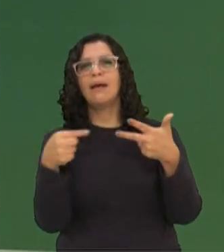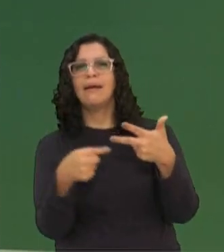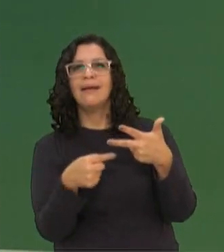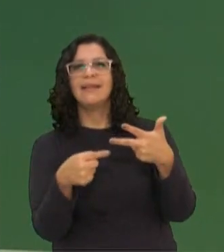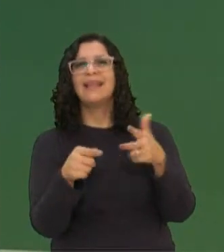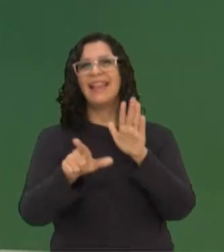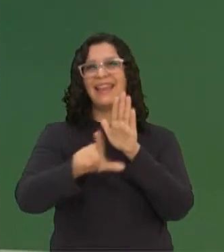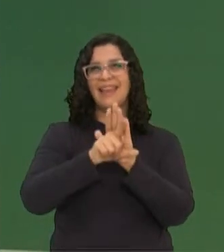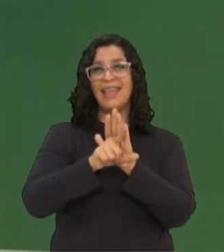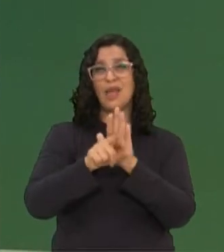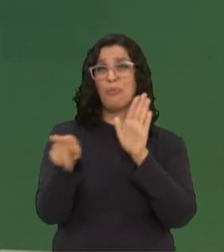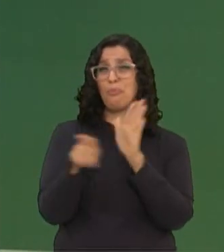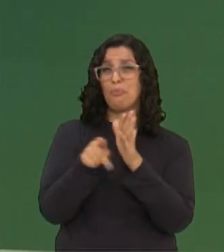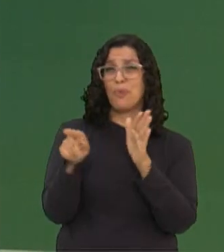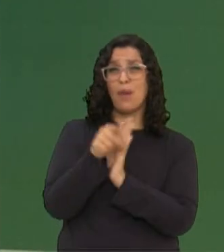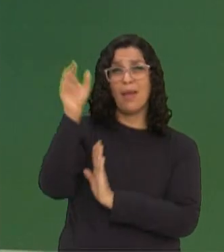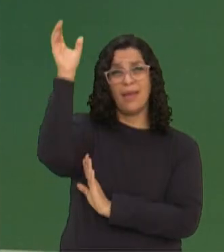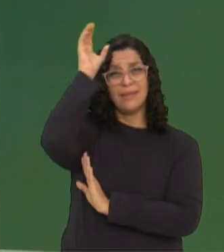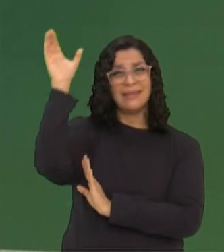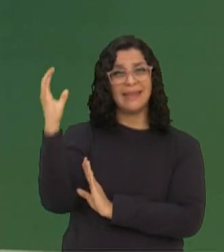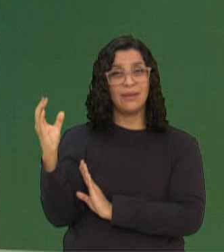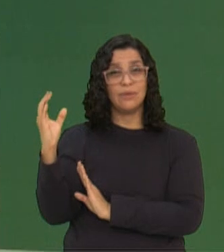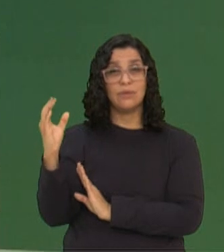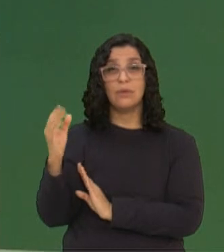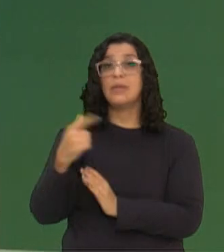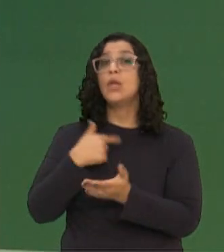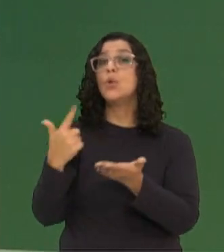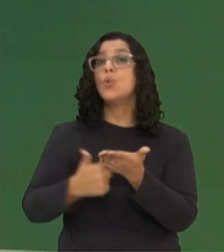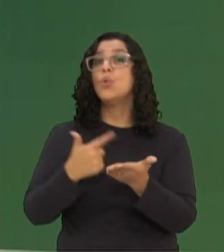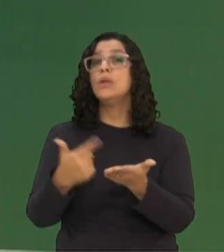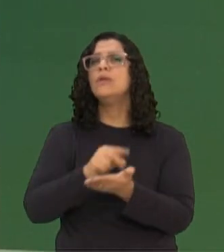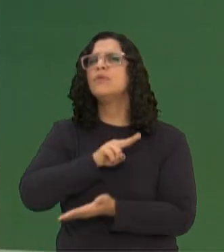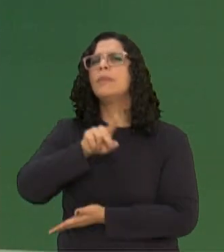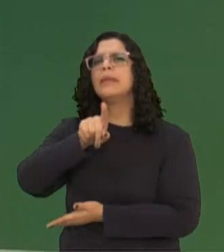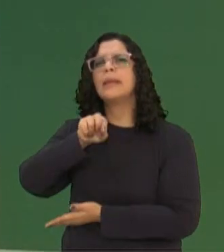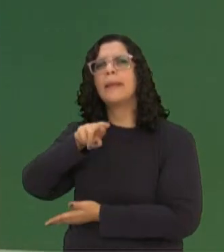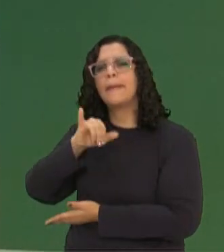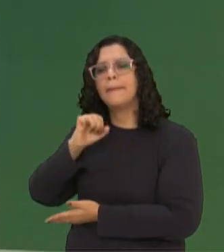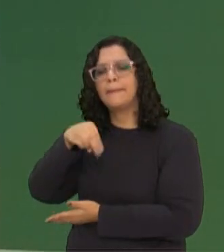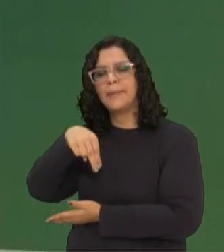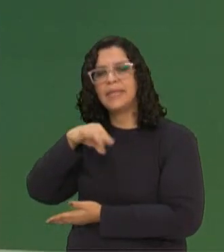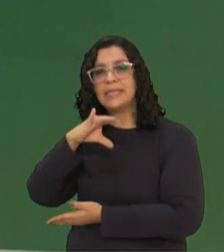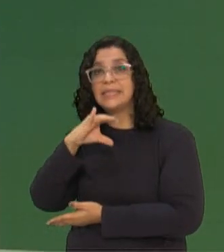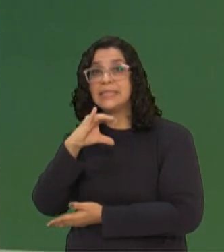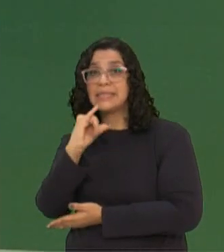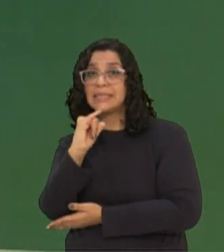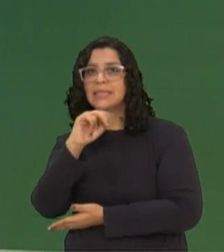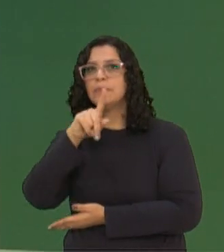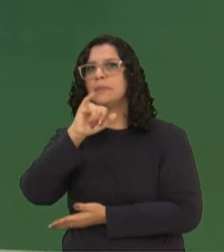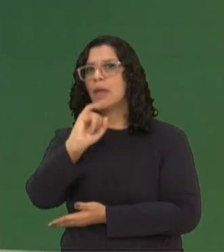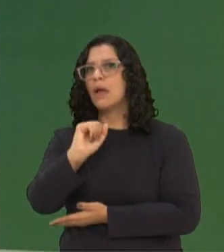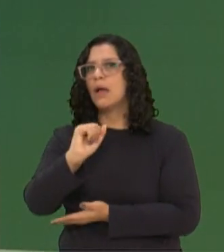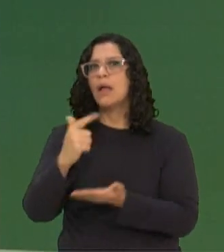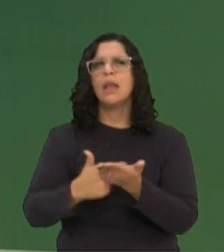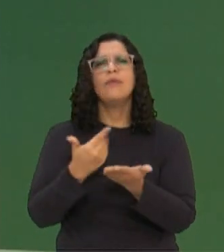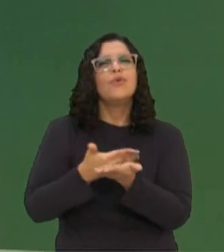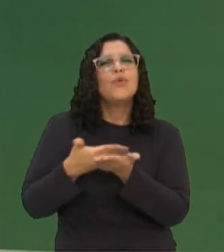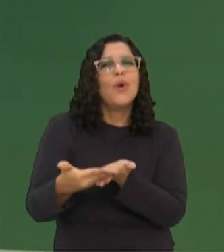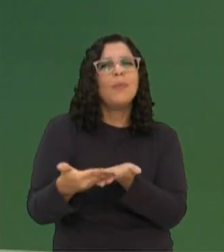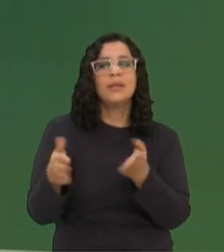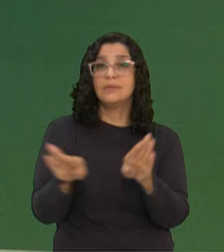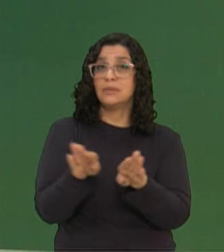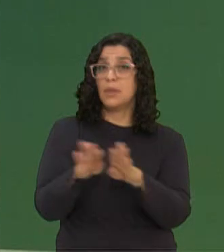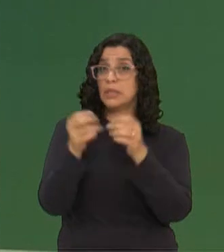Newton. Ele vai ser o autor de um livro chamado Principia, que é o começo, é o princípio. Ele vai fazer as